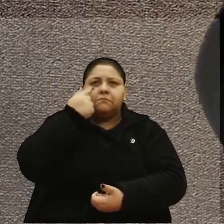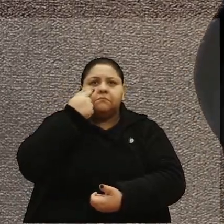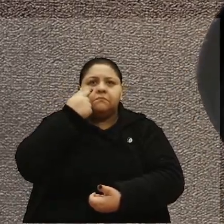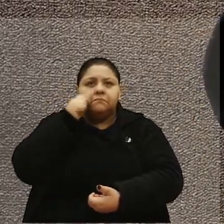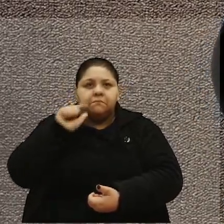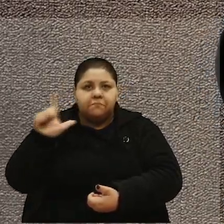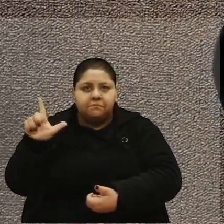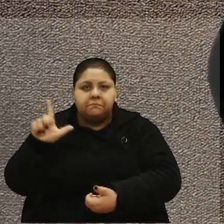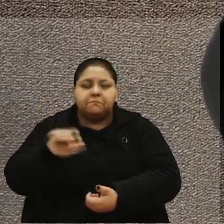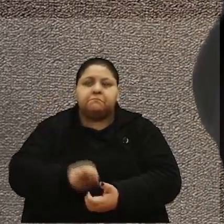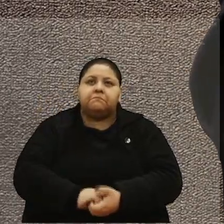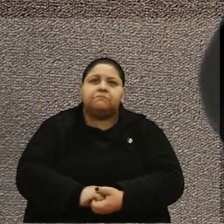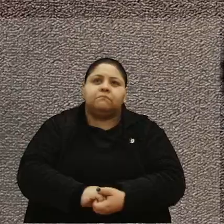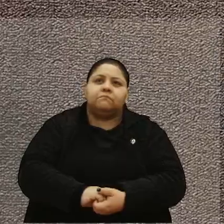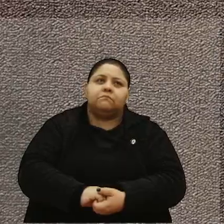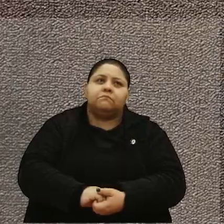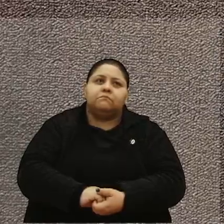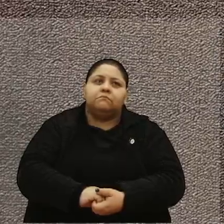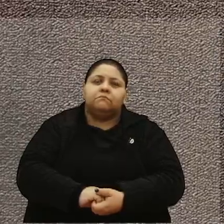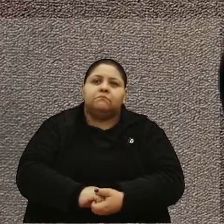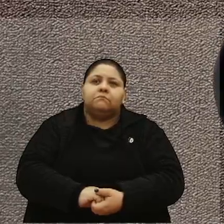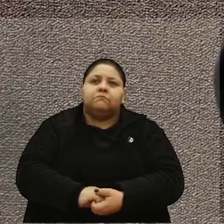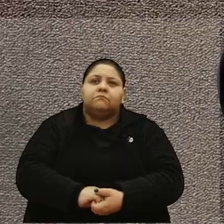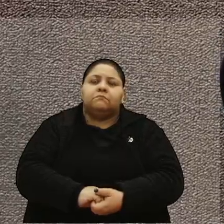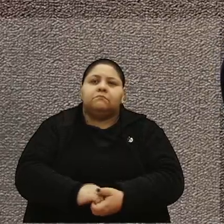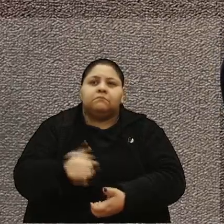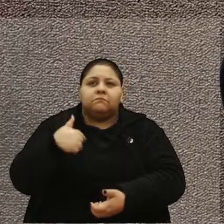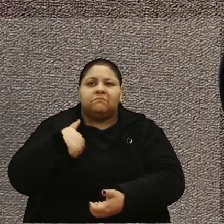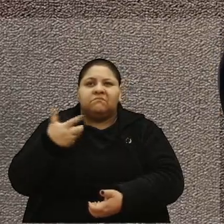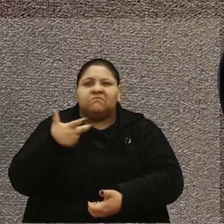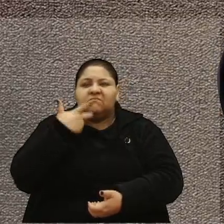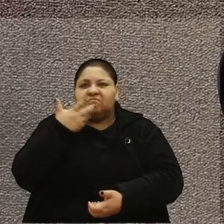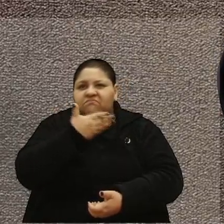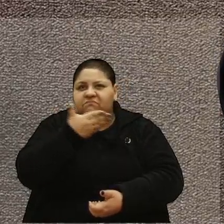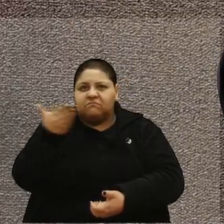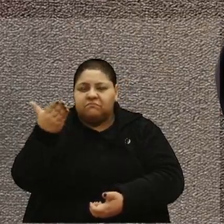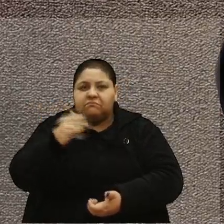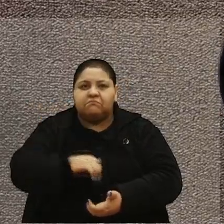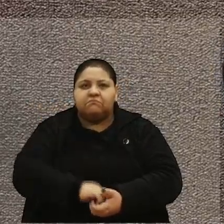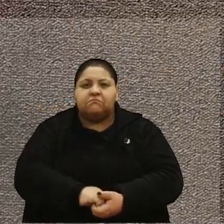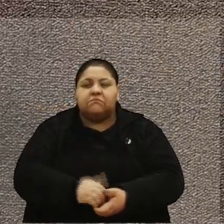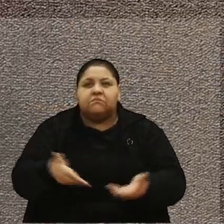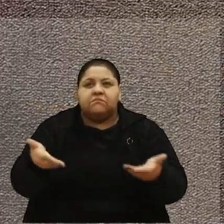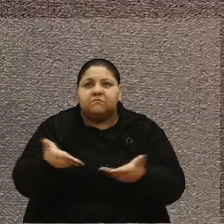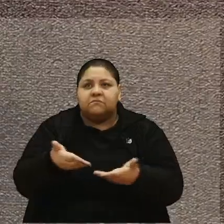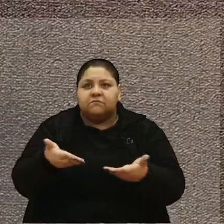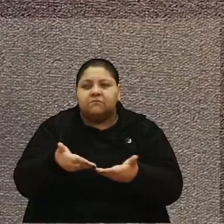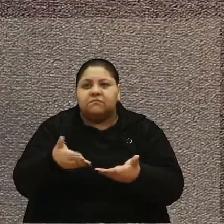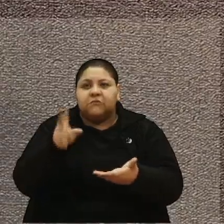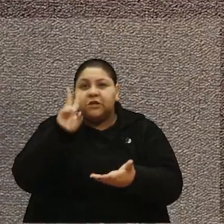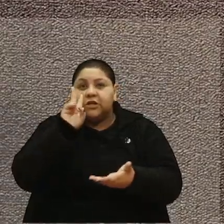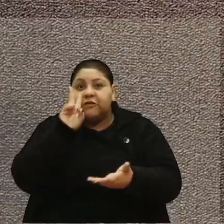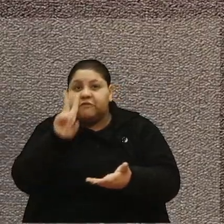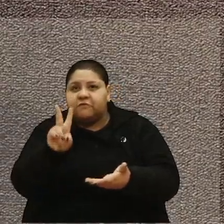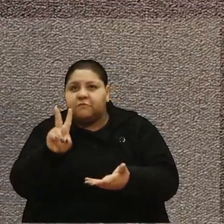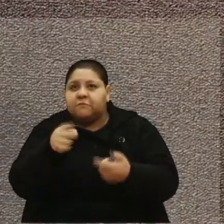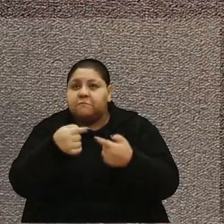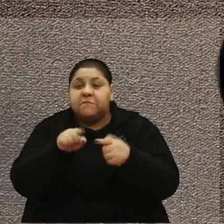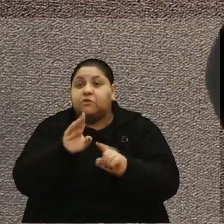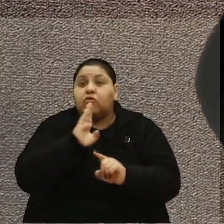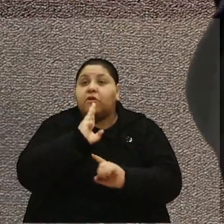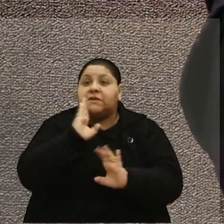Martinelli, eu quero aqui dizer a Vossa Excelência que eu já tinha visto o senhor por aí, mas não o